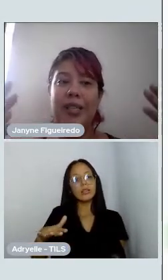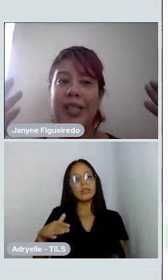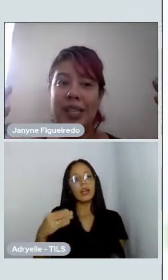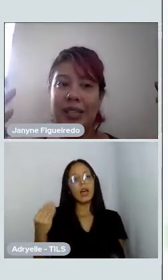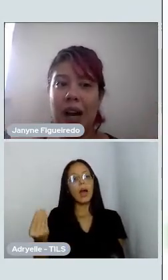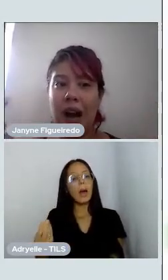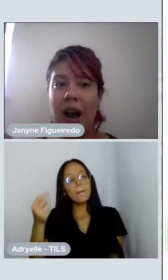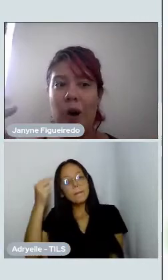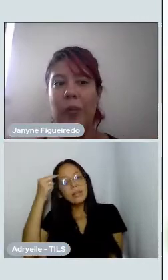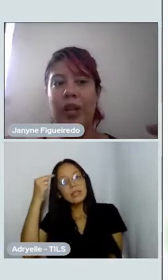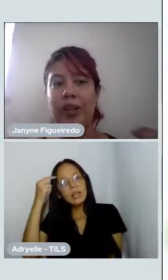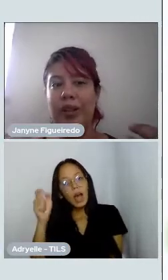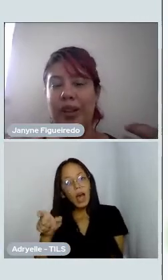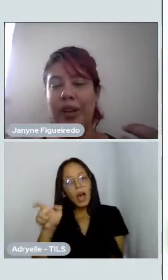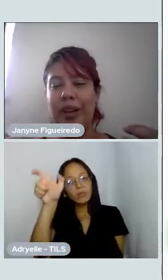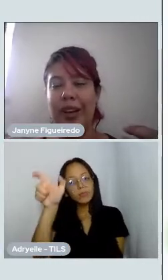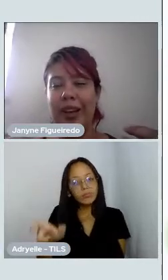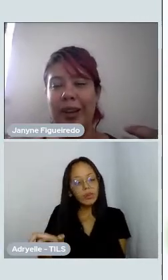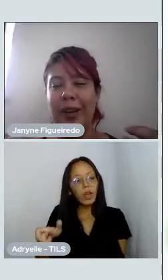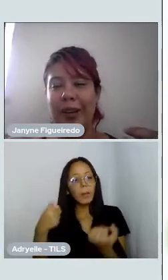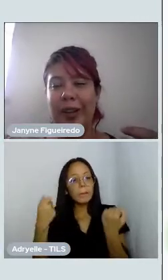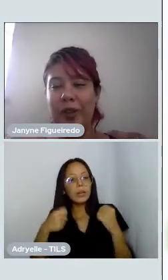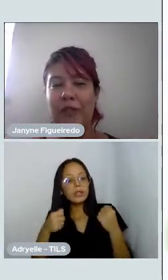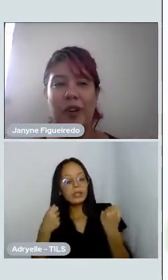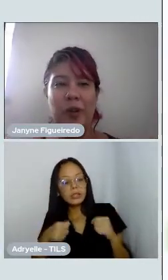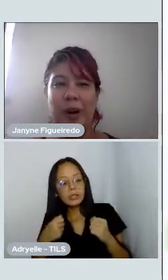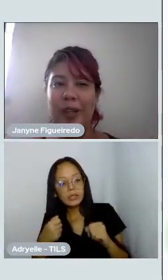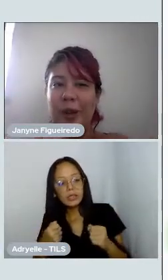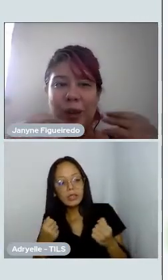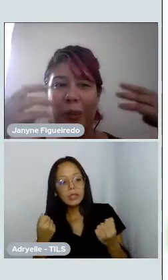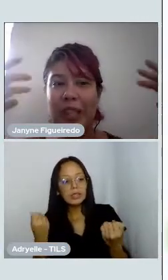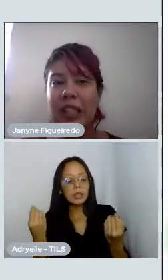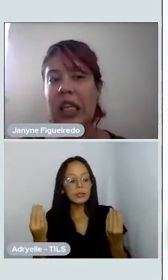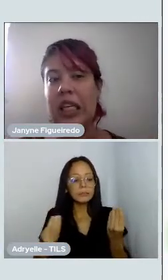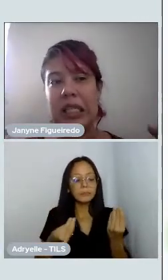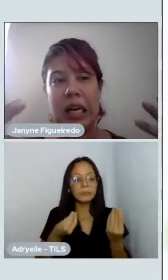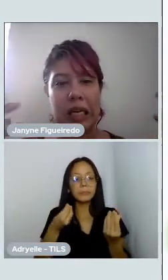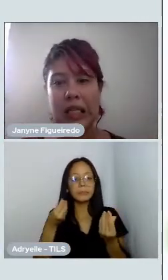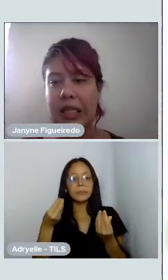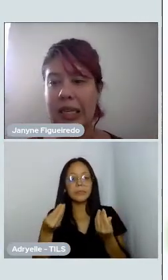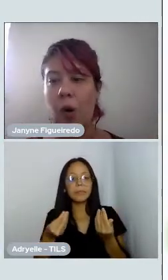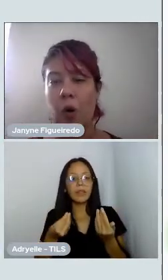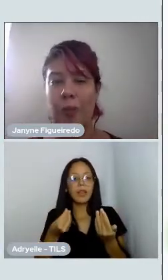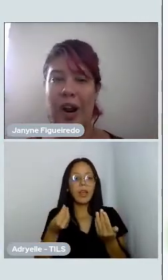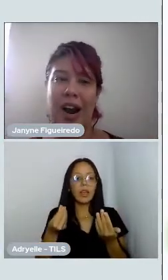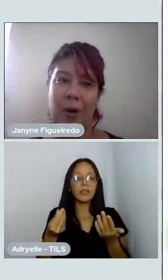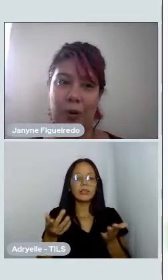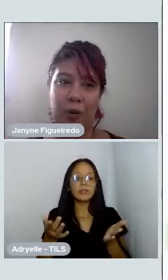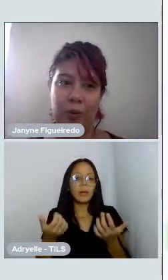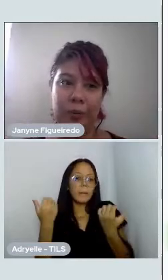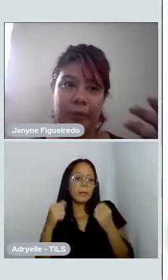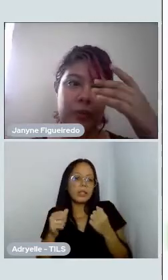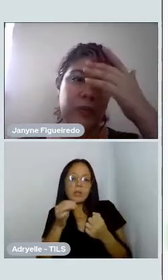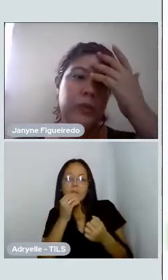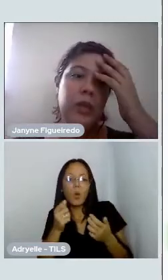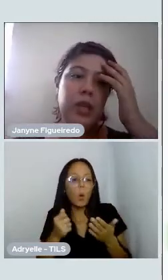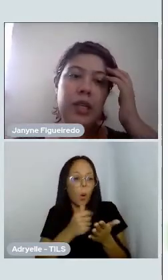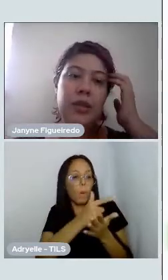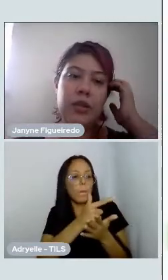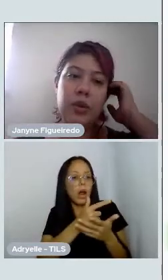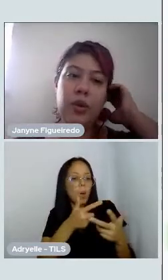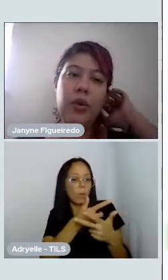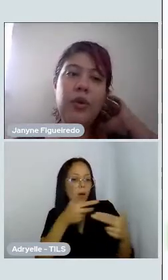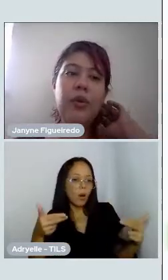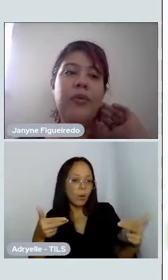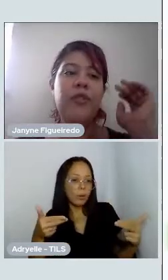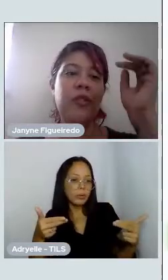que ela precisa realmente, de uma forma totalmente intrínseca e essencial, comprar algo.